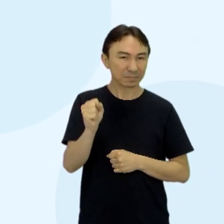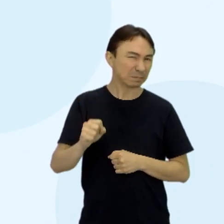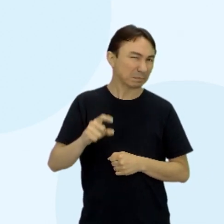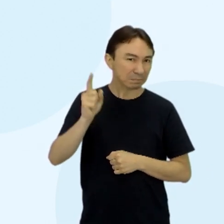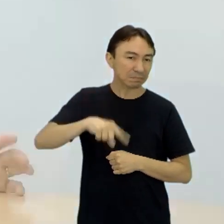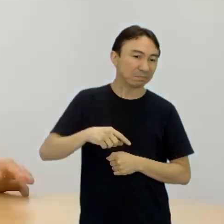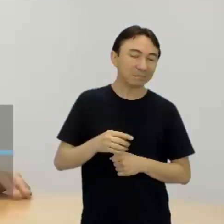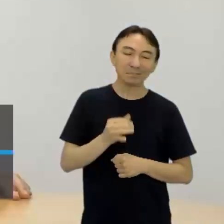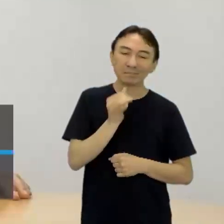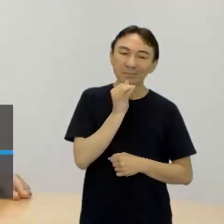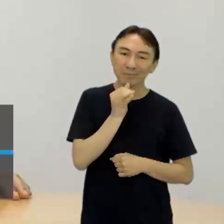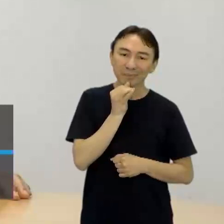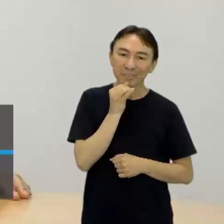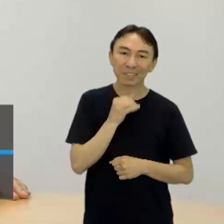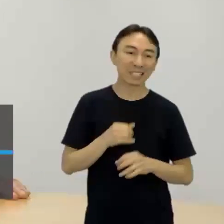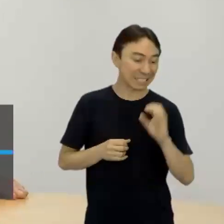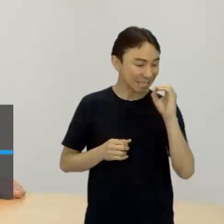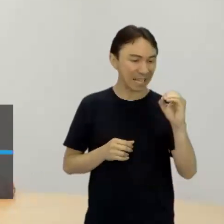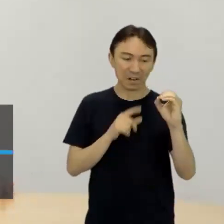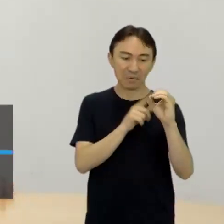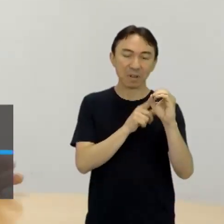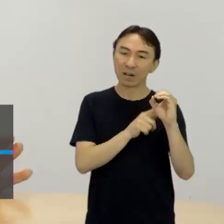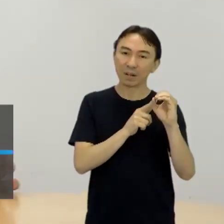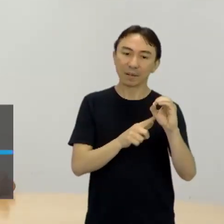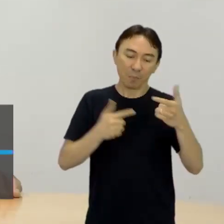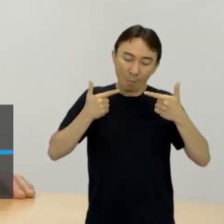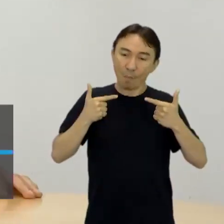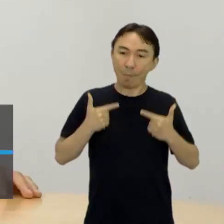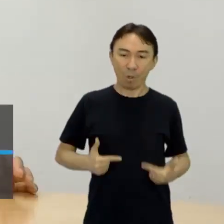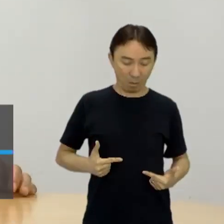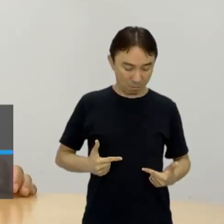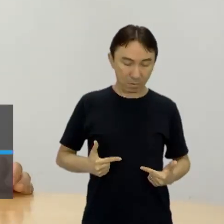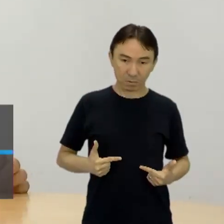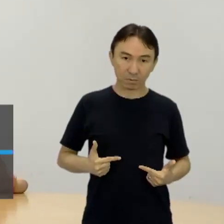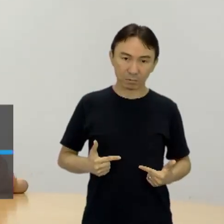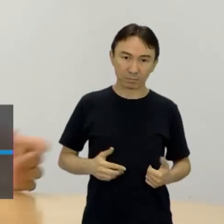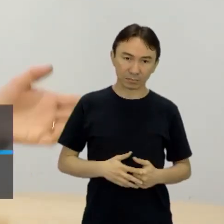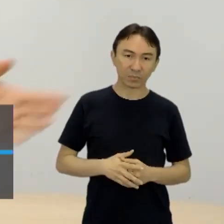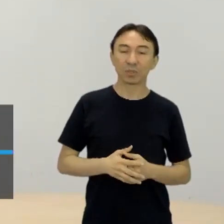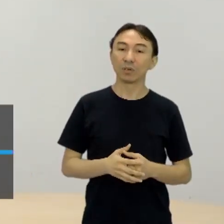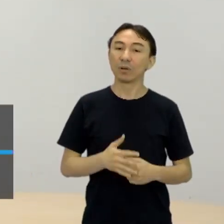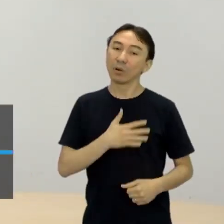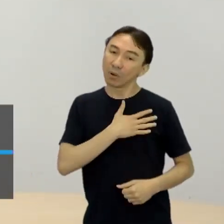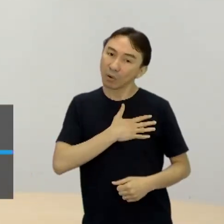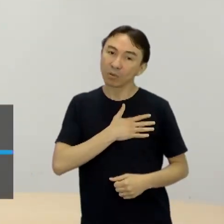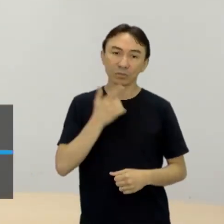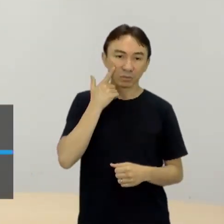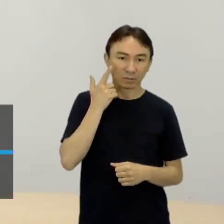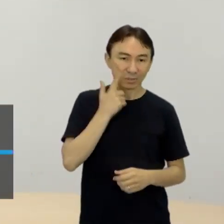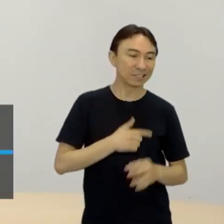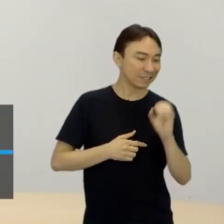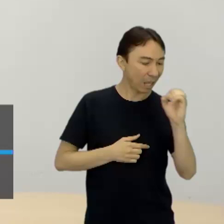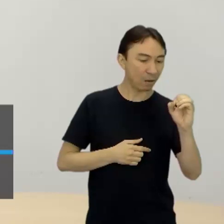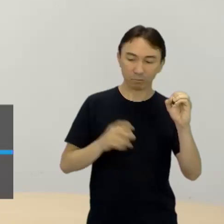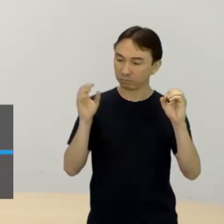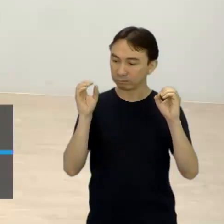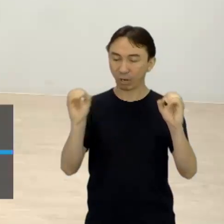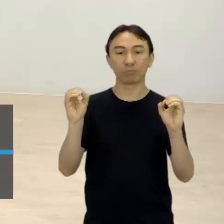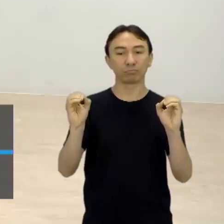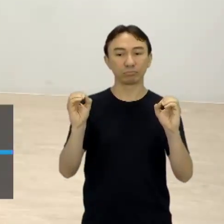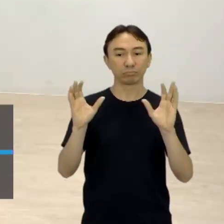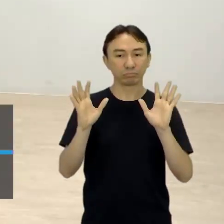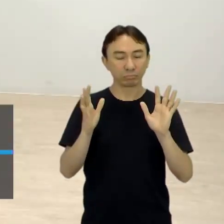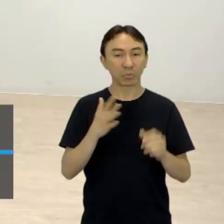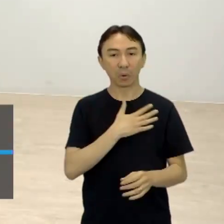ele é elemento neutro da soma, né? Exato. Então a gente tem que... Eu falo zerar, eu gosto de zerar. Então, zerar, é isso aí. Faz a operação inversa. É legal que você